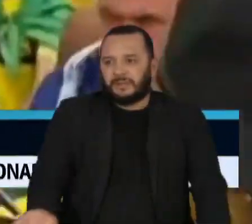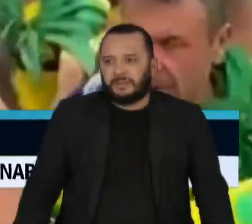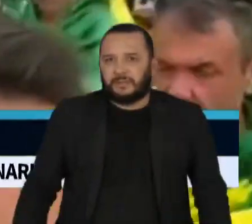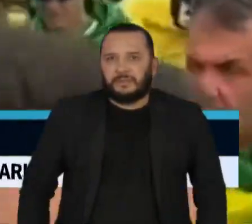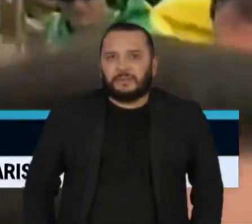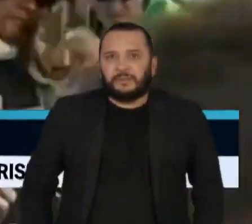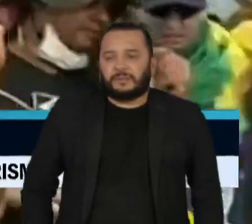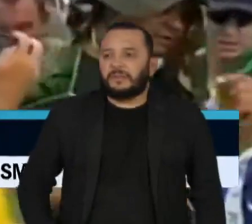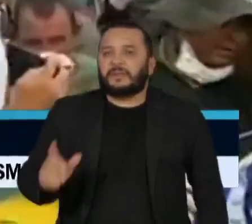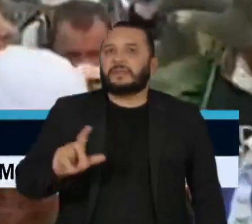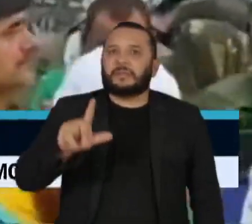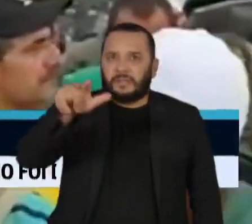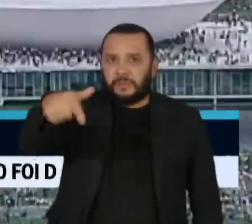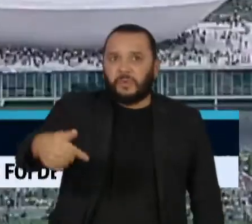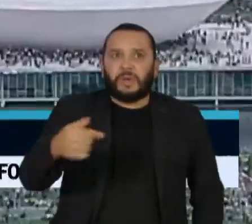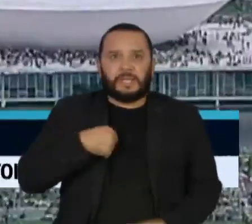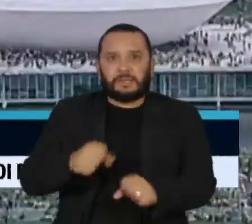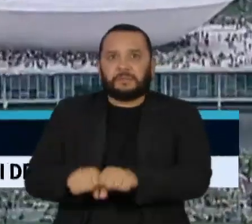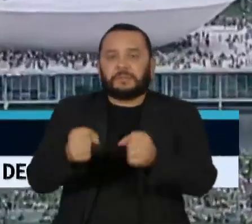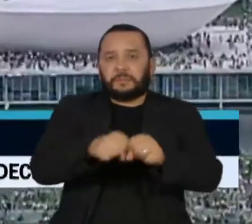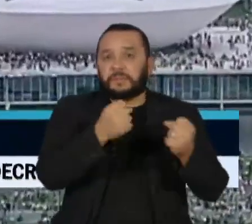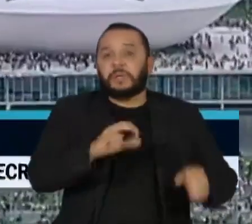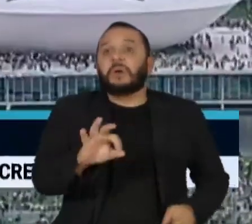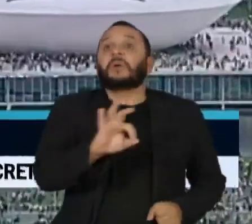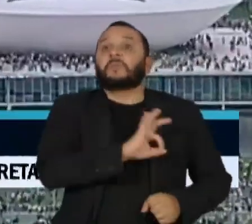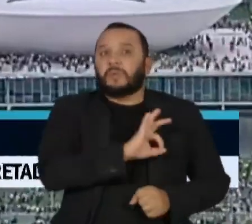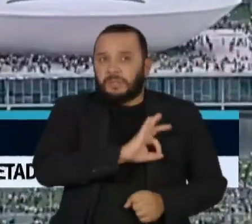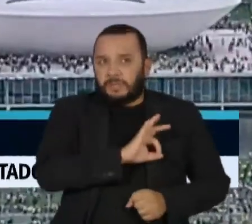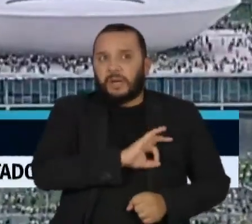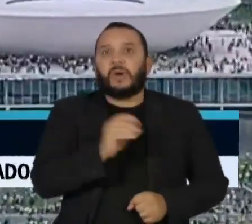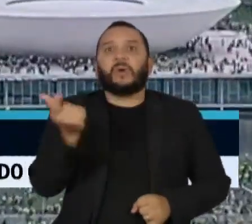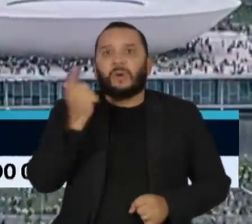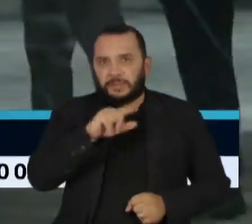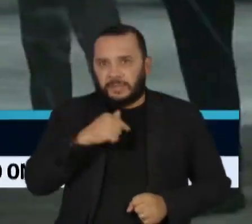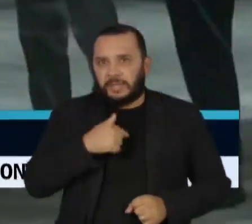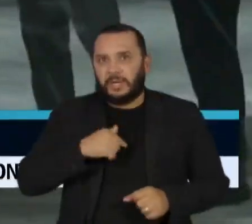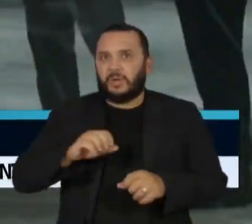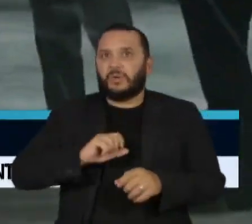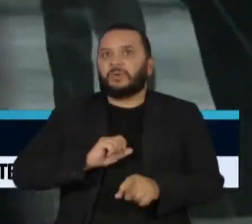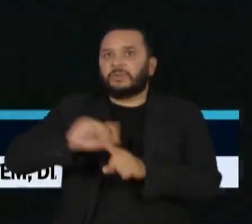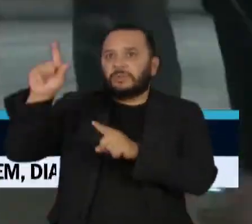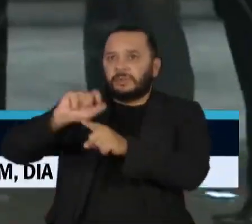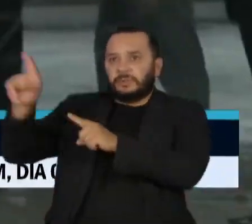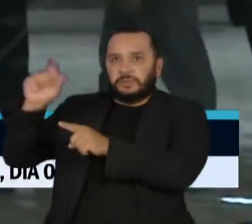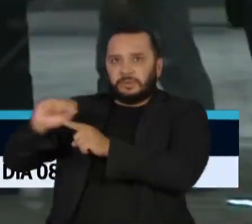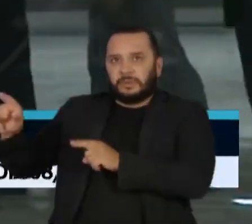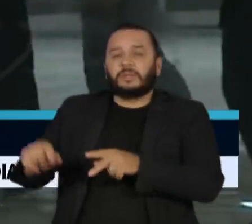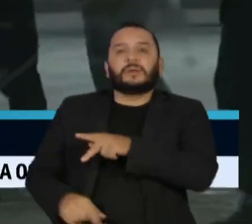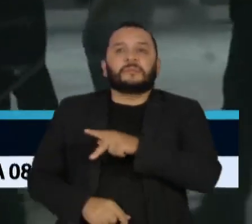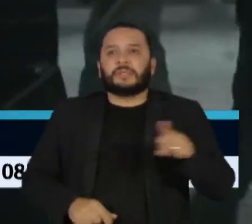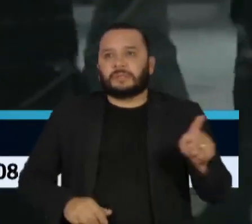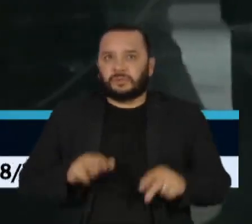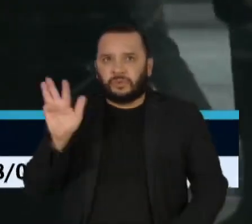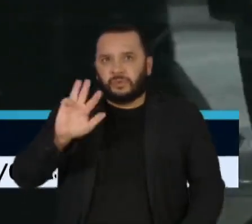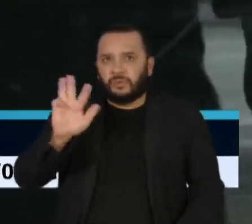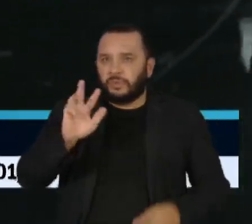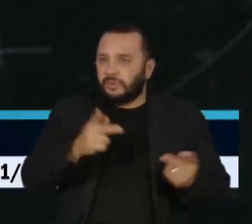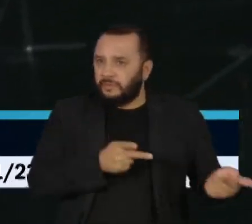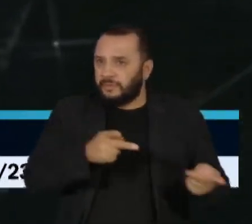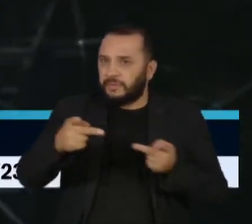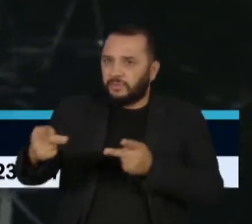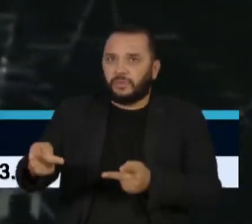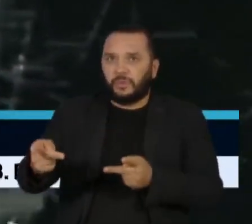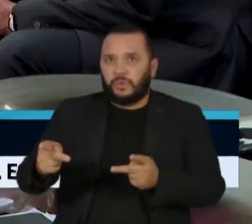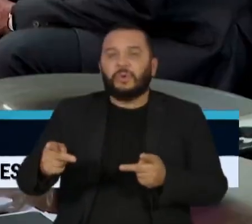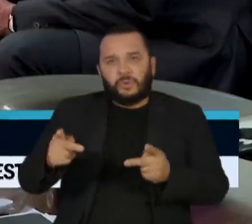Horas mais tarde, depois que o estrago foi feito, os policiais conseguiram retomar os prédios. O presidente Luiz Inácio Lula da Silva visitou o local